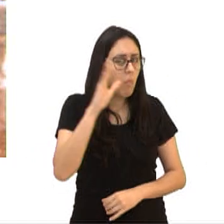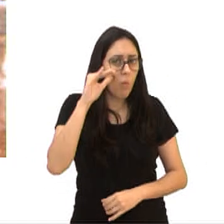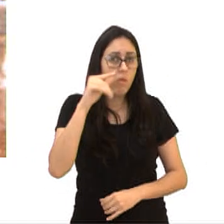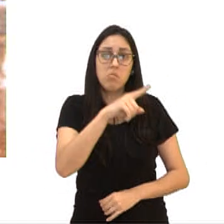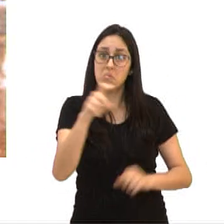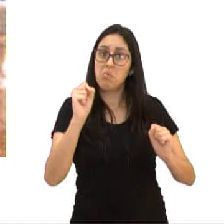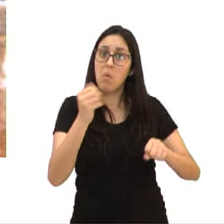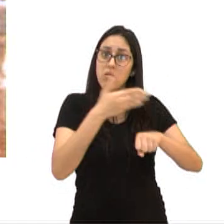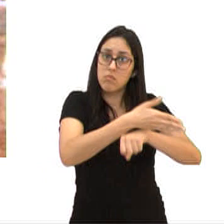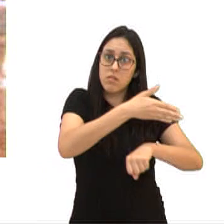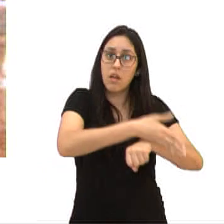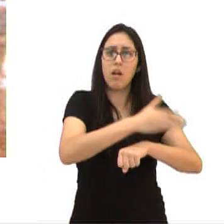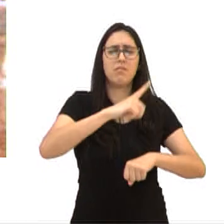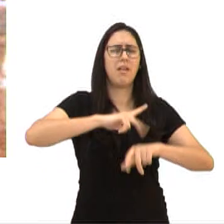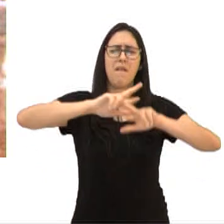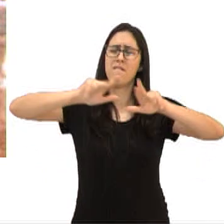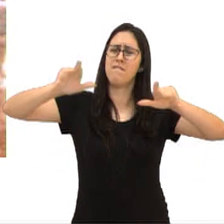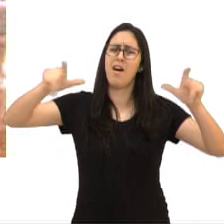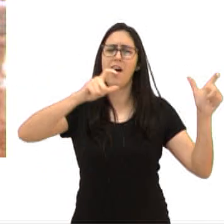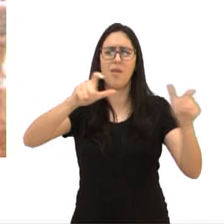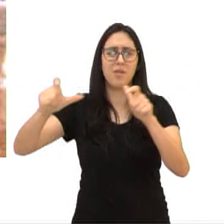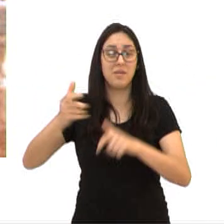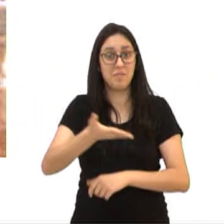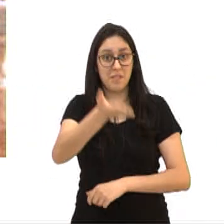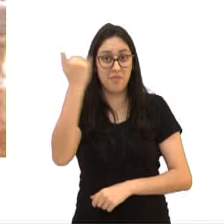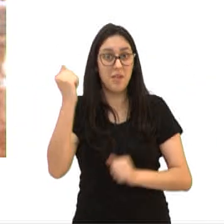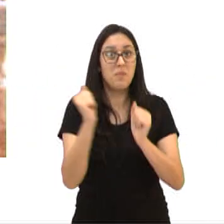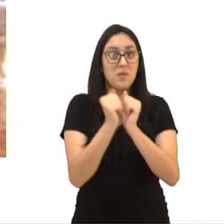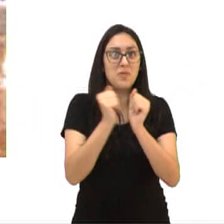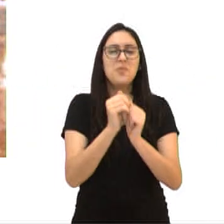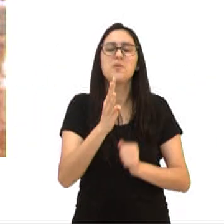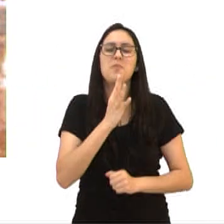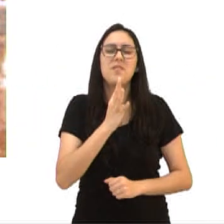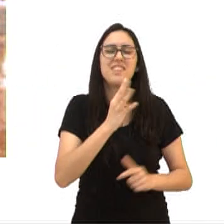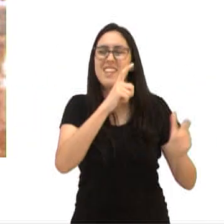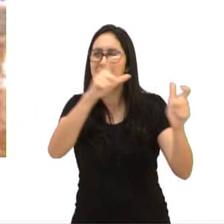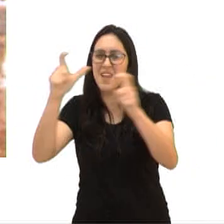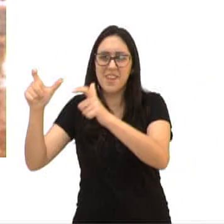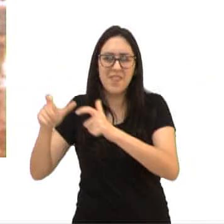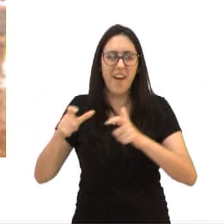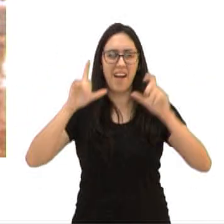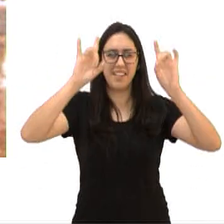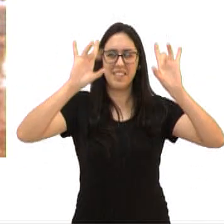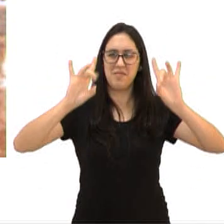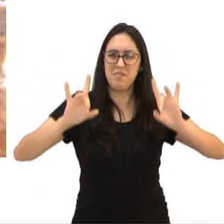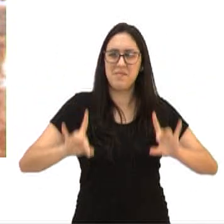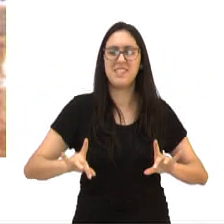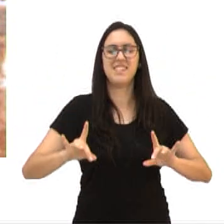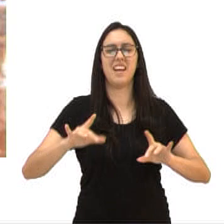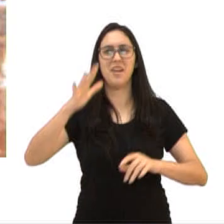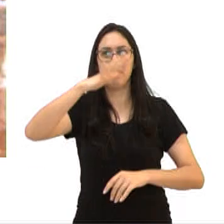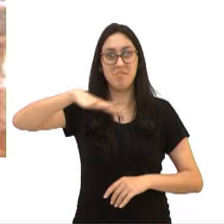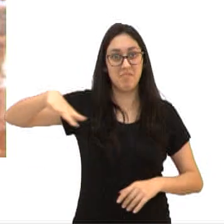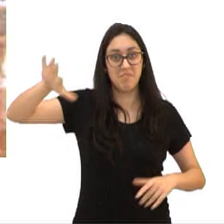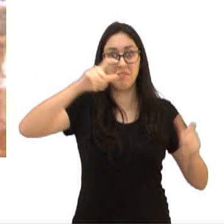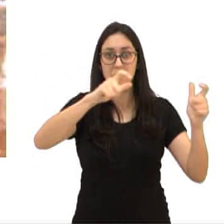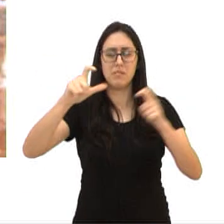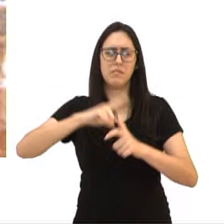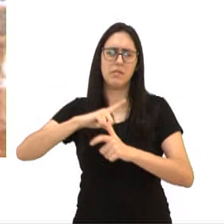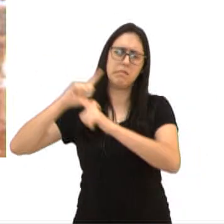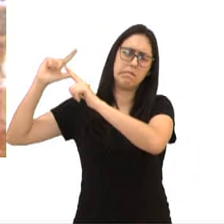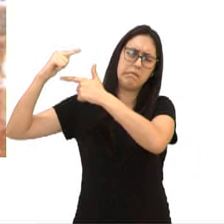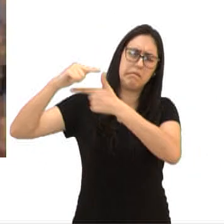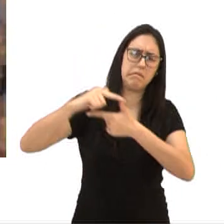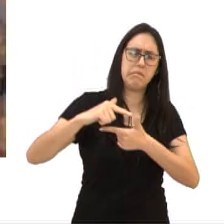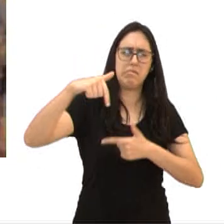lugares sagrados. Vamos junto nesta viagem pelos templos sagrados das diversas tradições